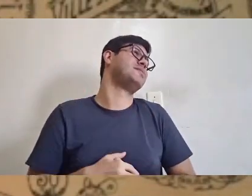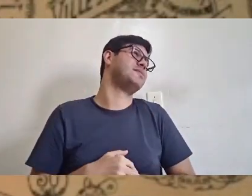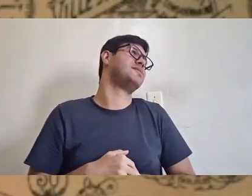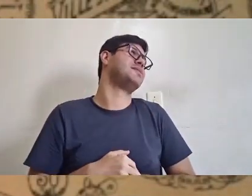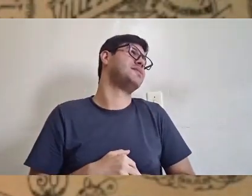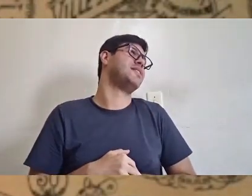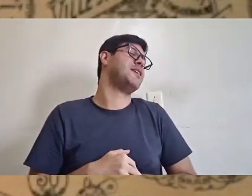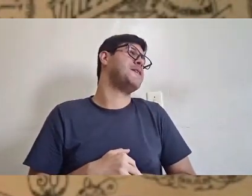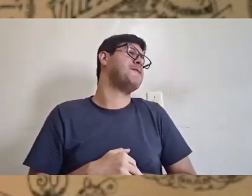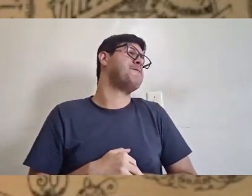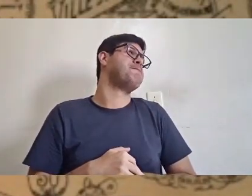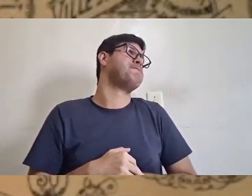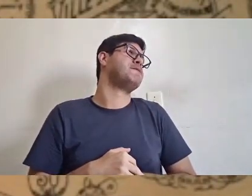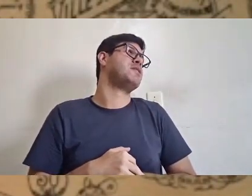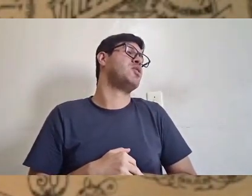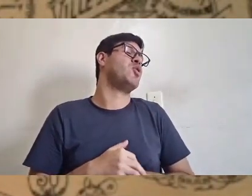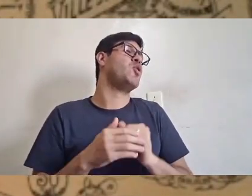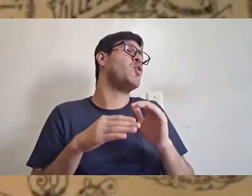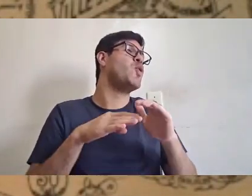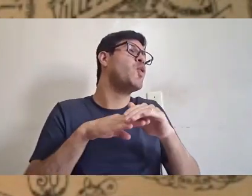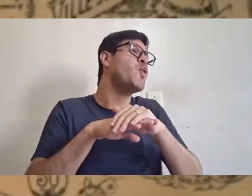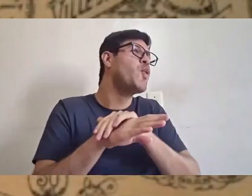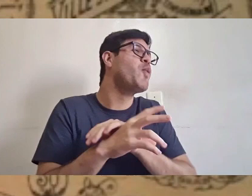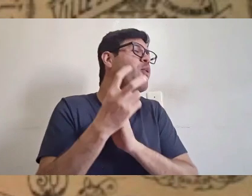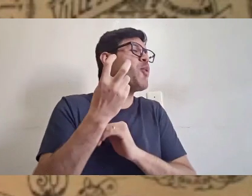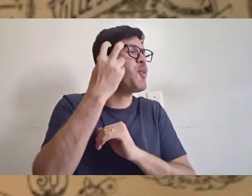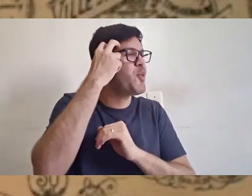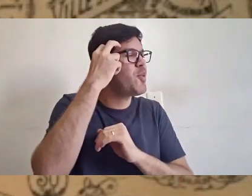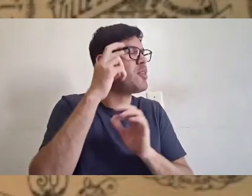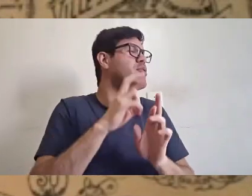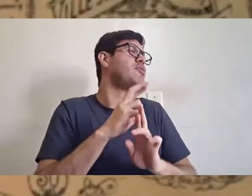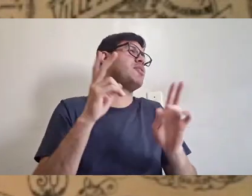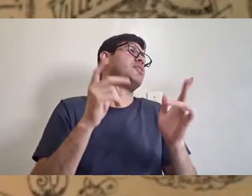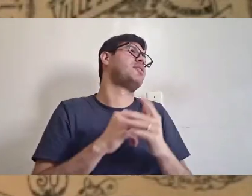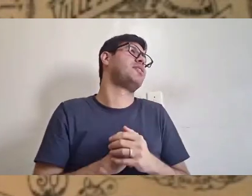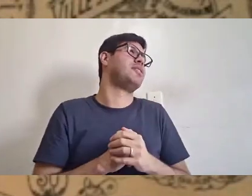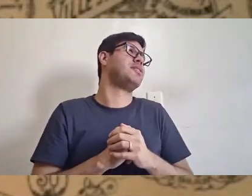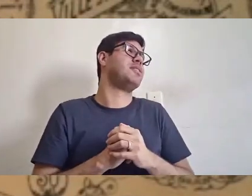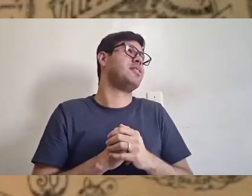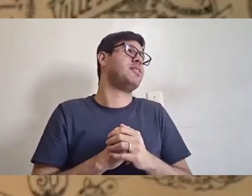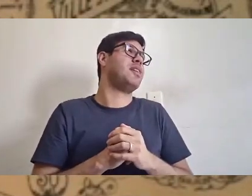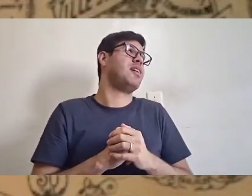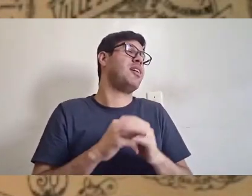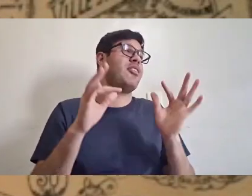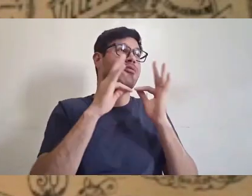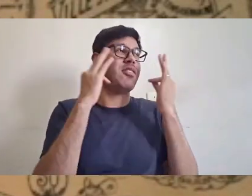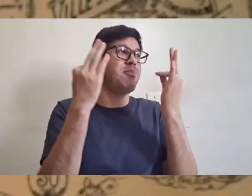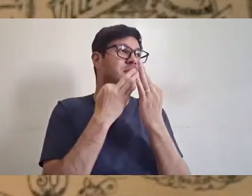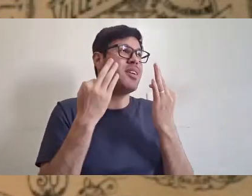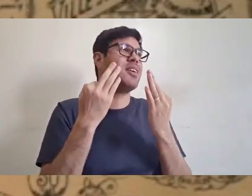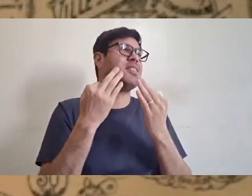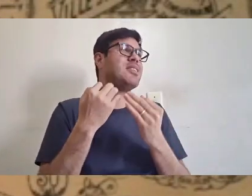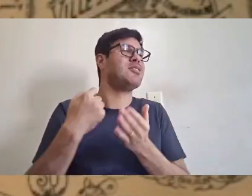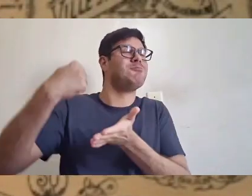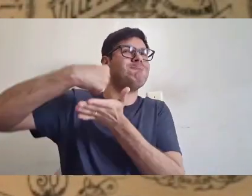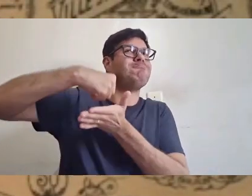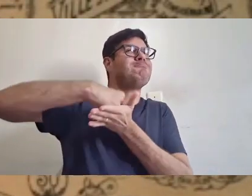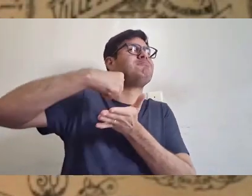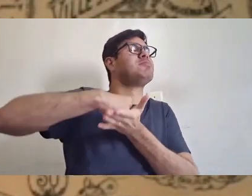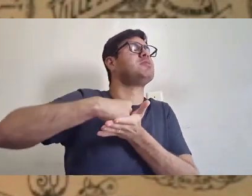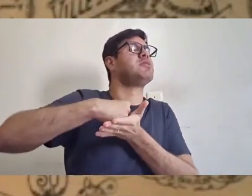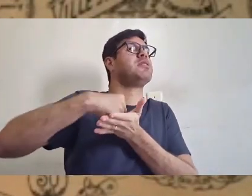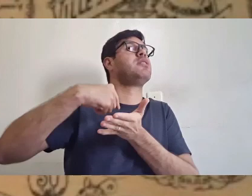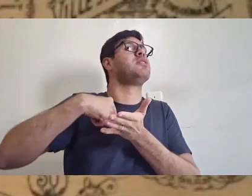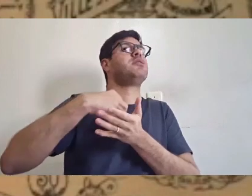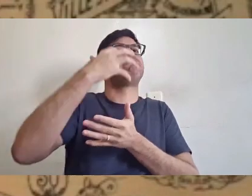era aquela ocasião em que éramos disciplinados e levávamos as coisas